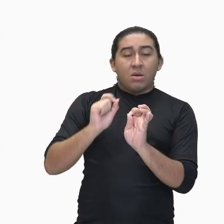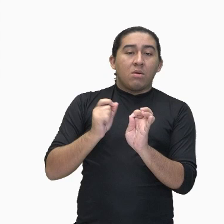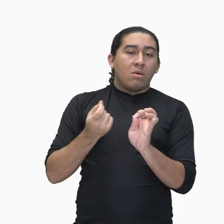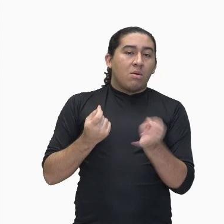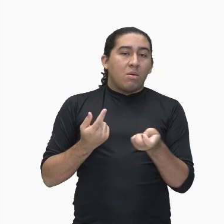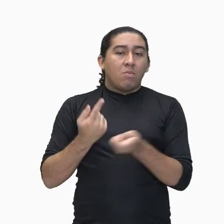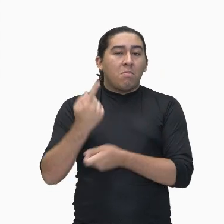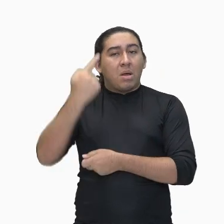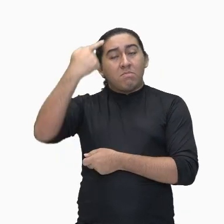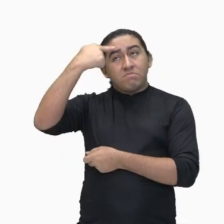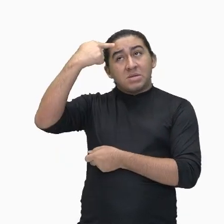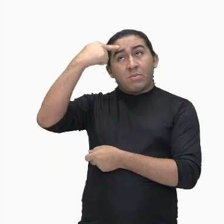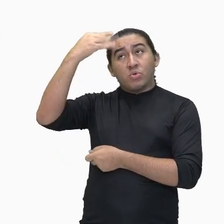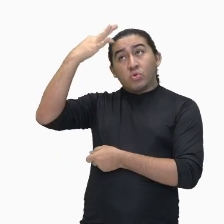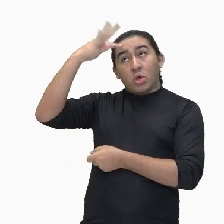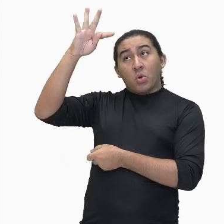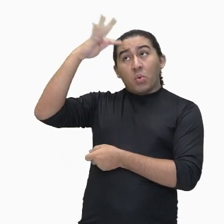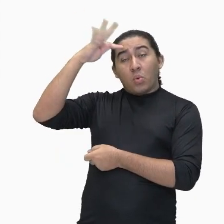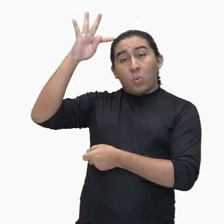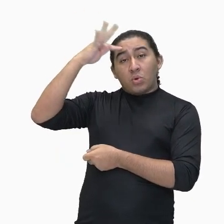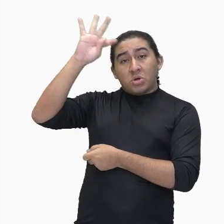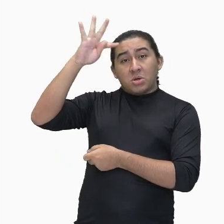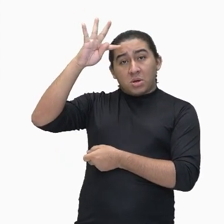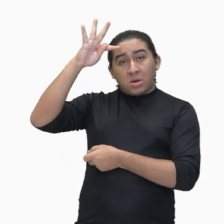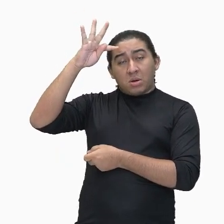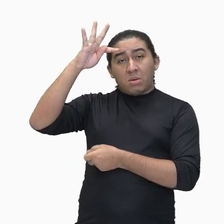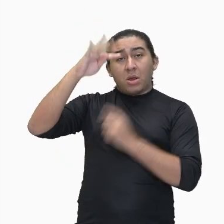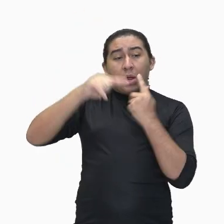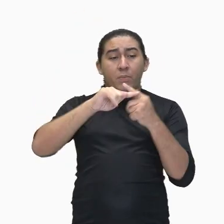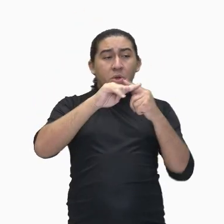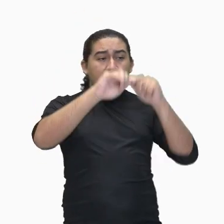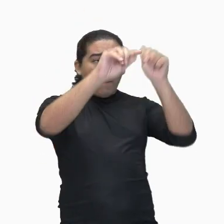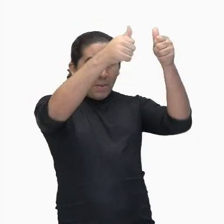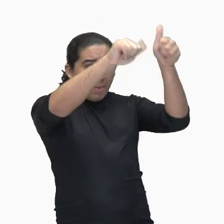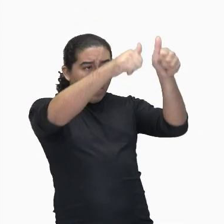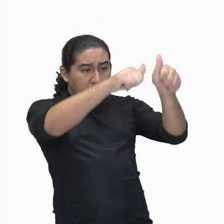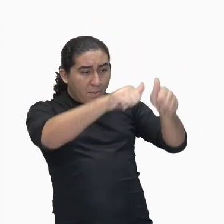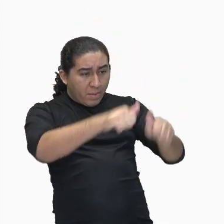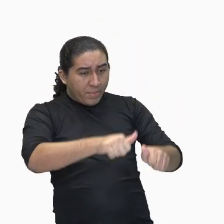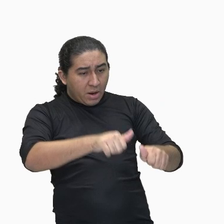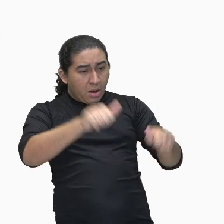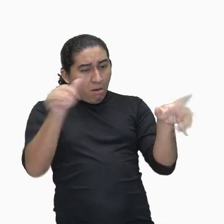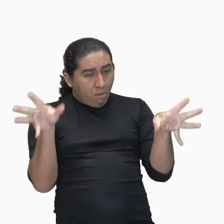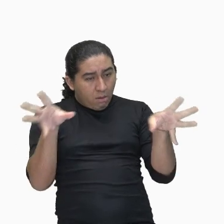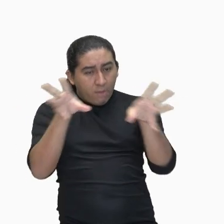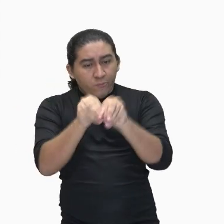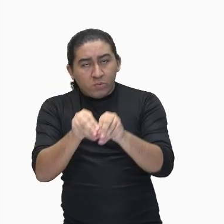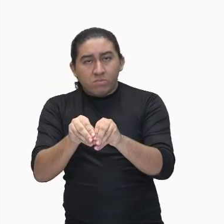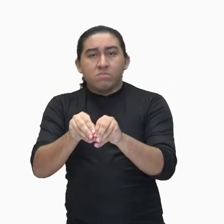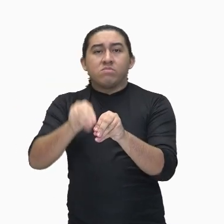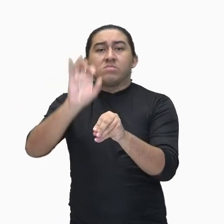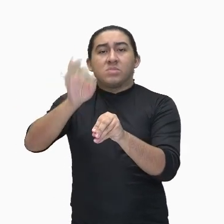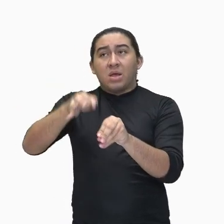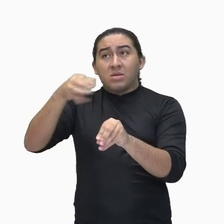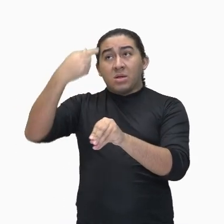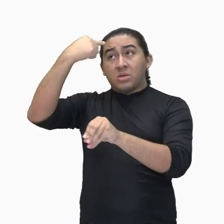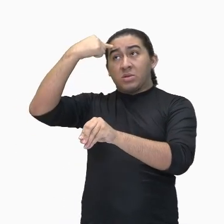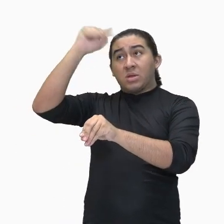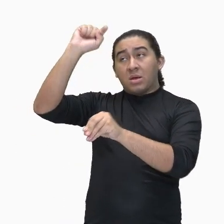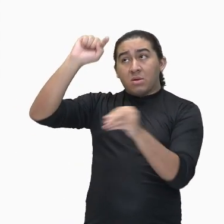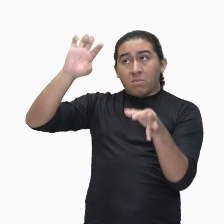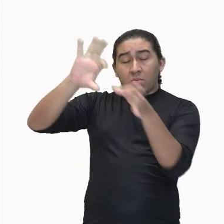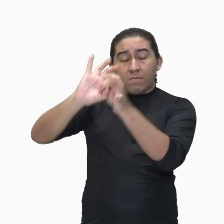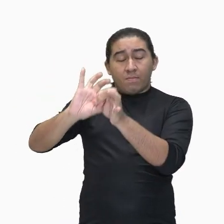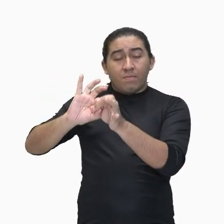proposição como conclusão de uma ou de várias outras proposições